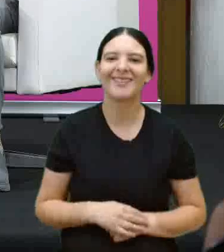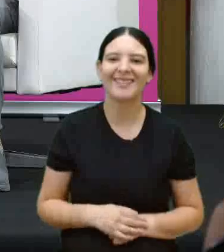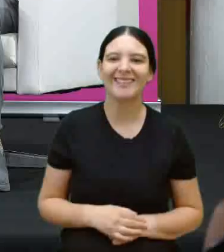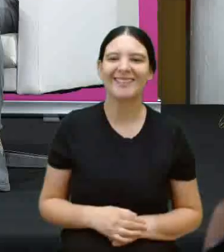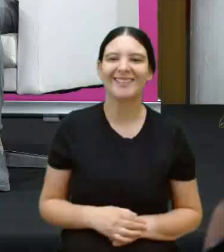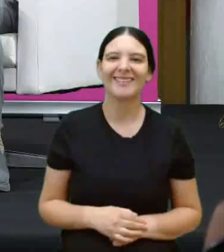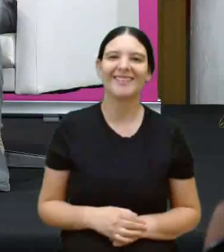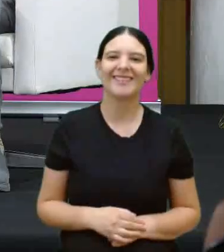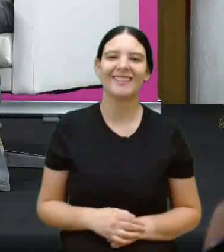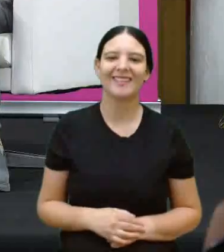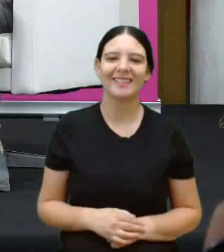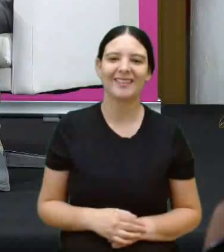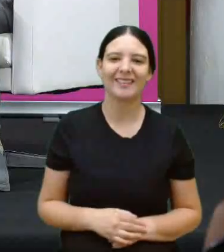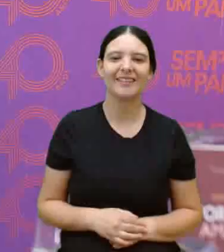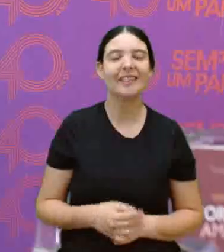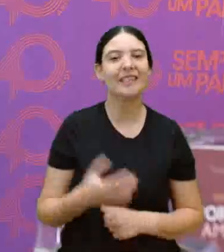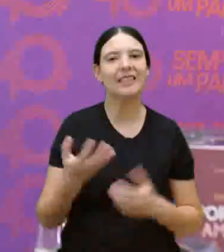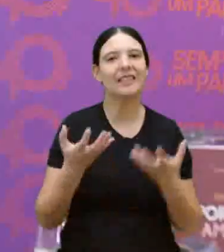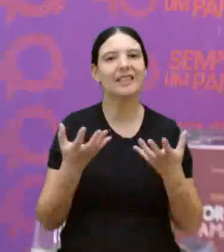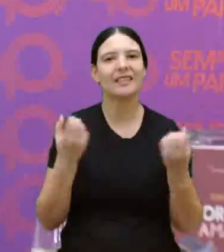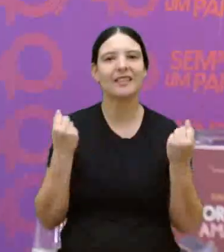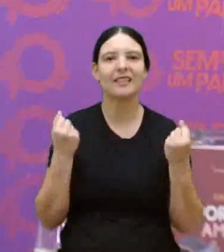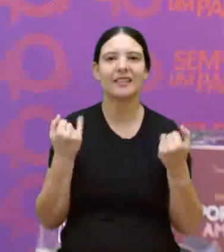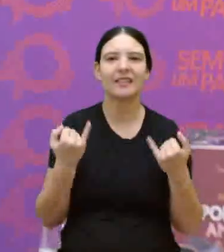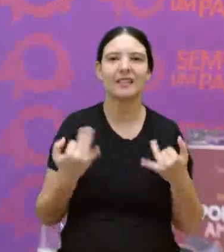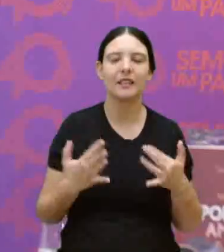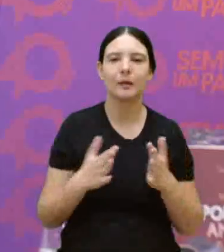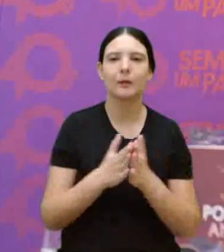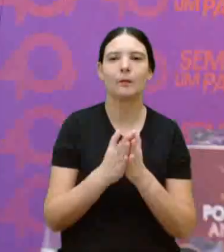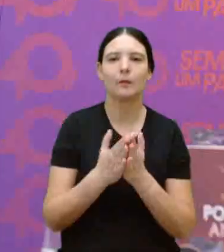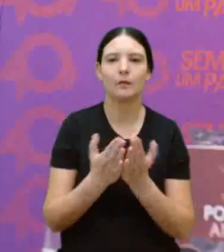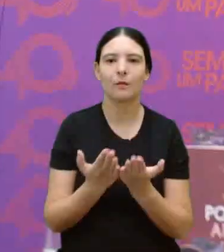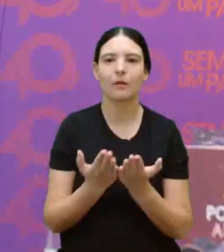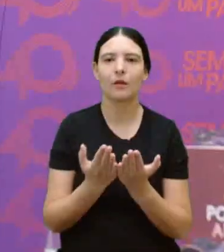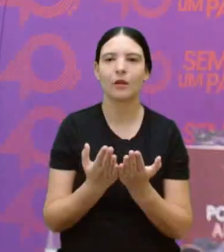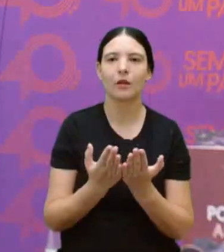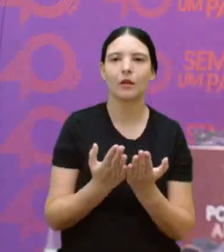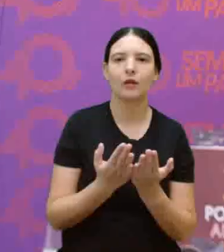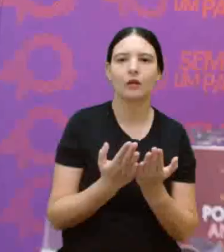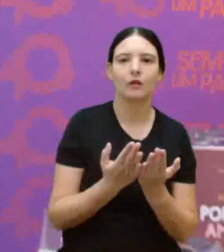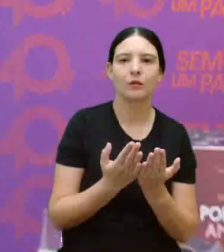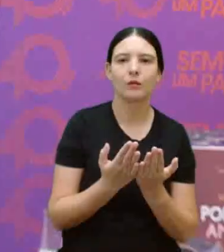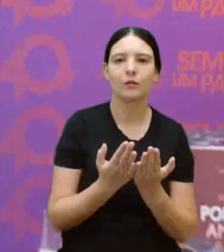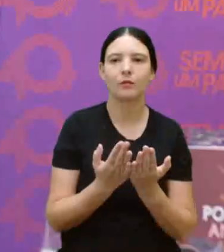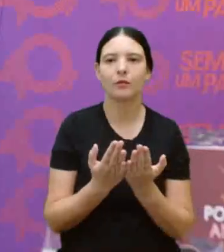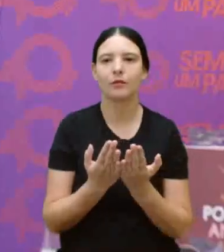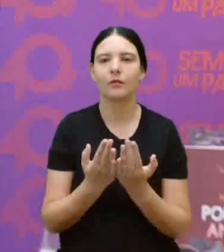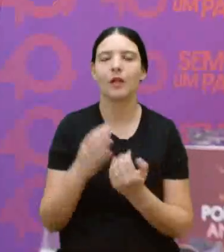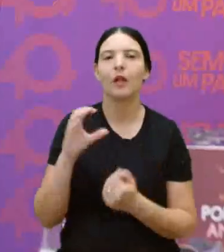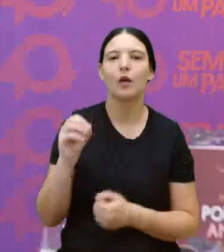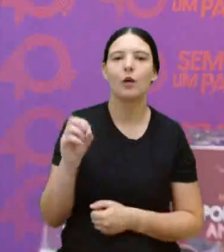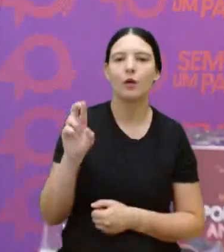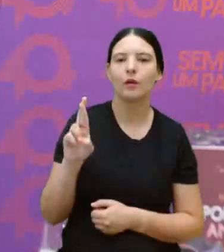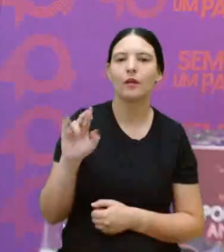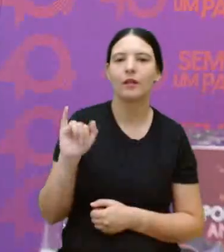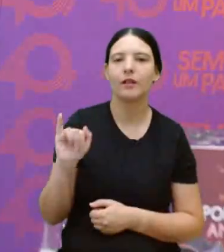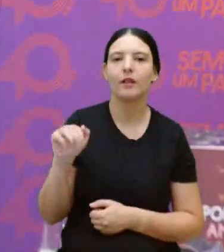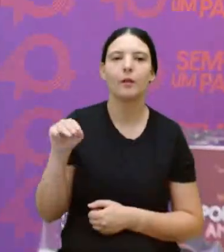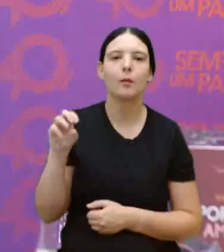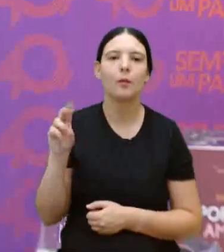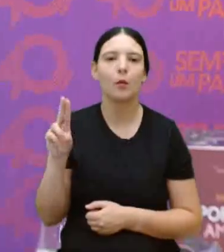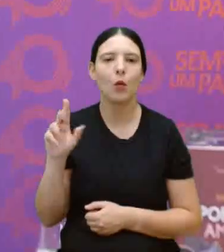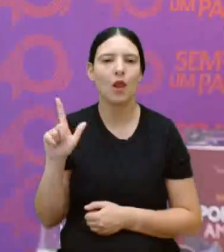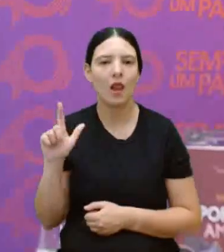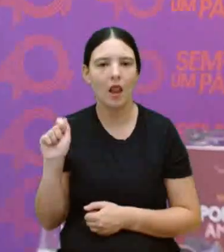Eu queria que você falasse um pouquinho, no seu livro você fala sobre Oxum, sobre o Orumilá. Queria que você falasse um pouquinho dessa